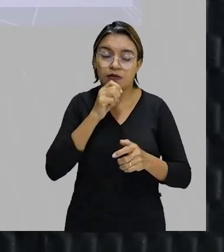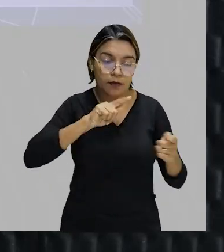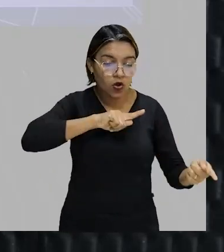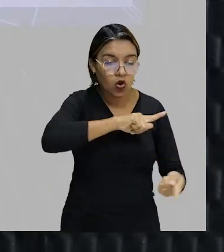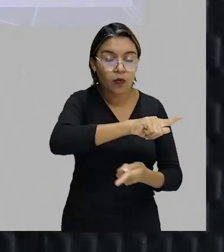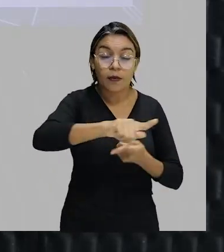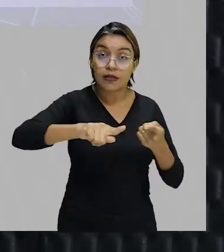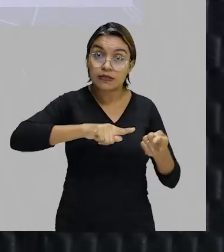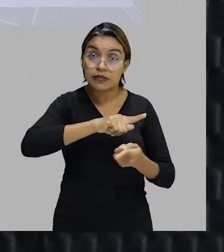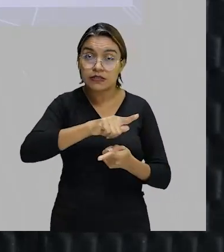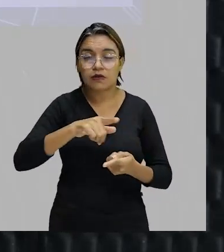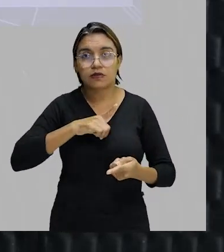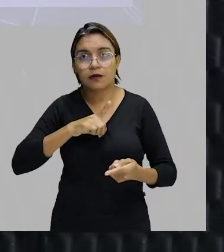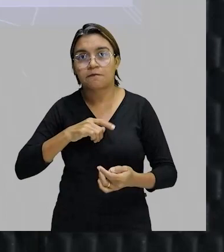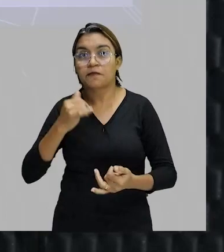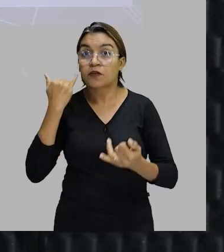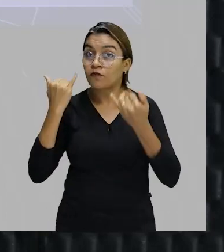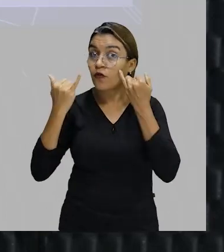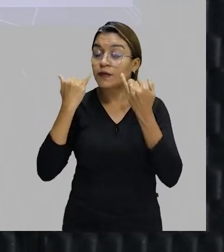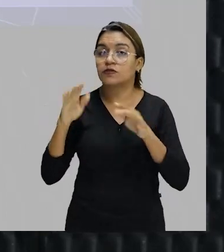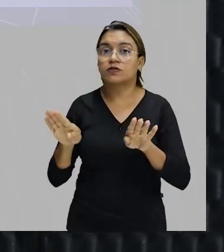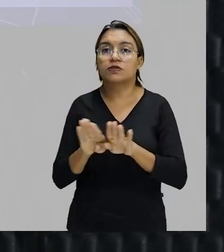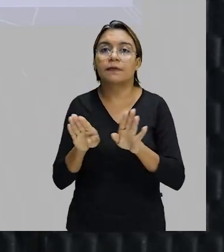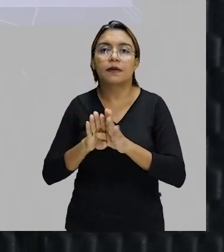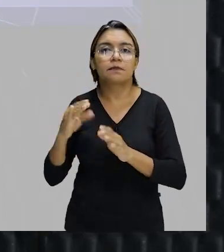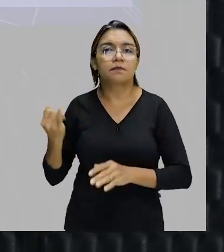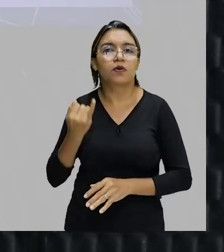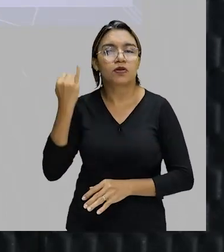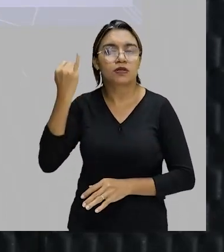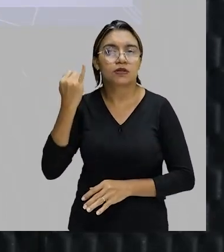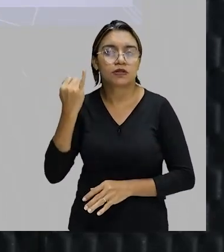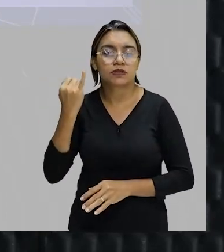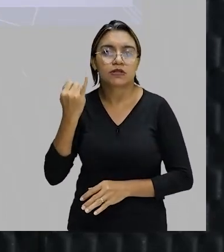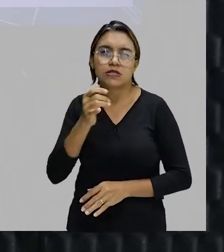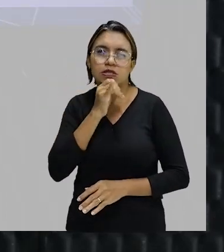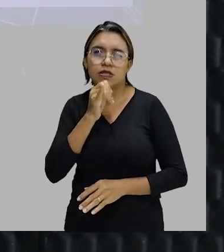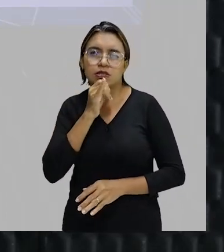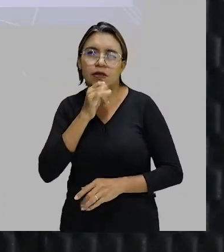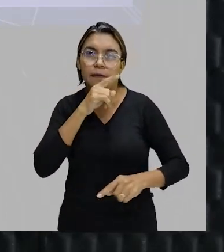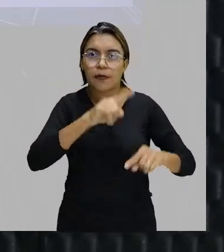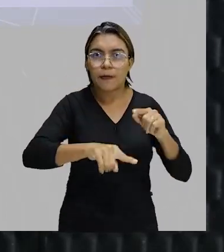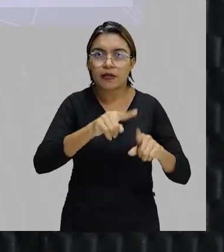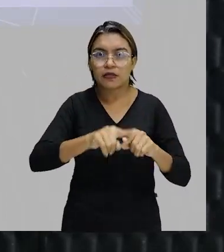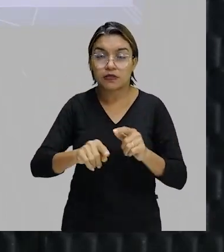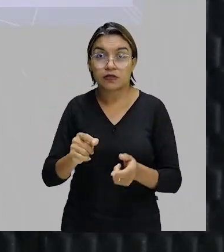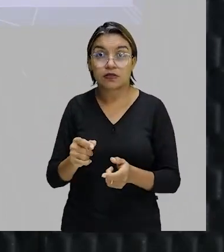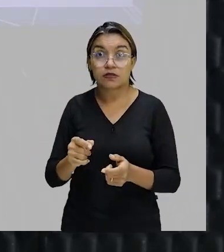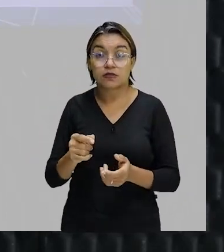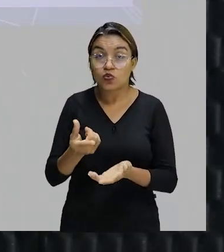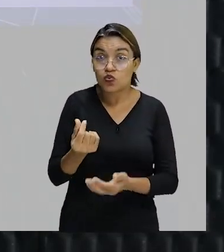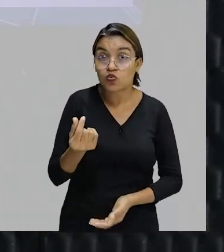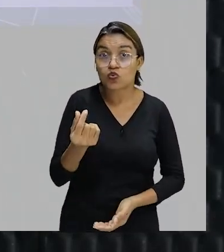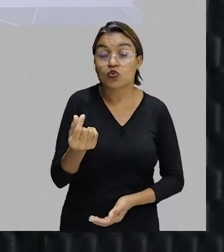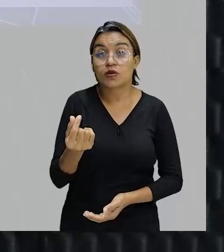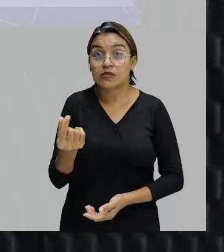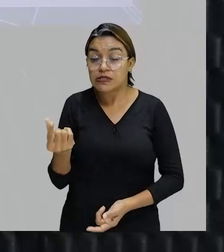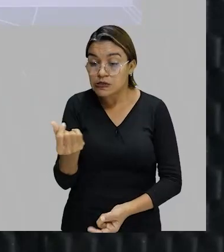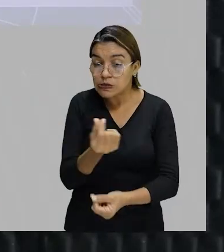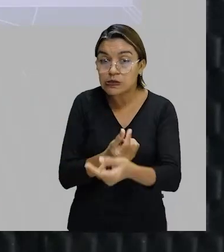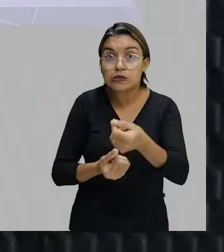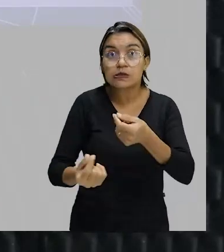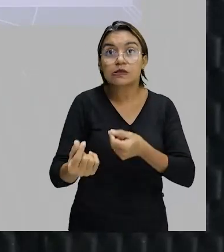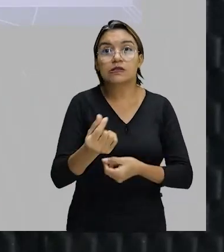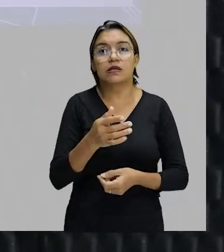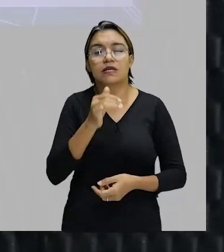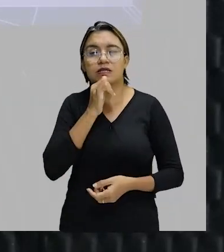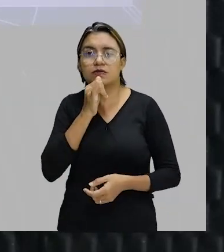ter as informações e principalmente as mercadorias e o capital circulando cada vez mais rapidamente. Então, hoje, é uma